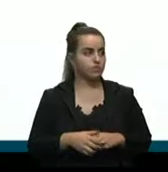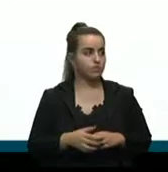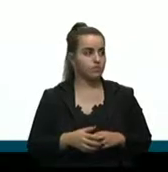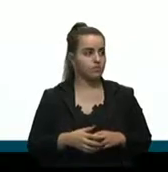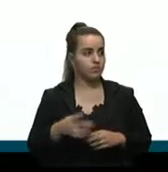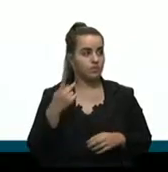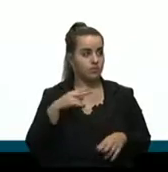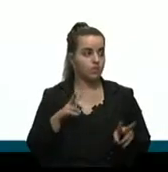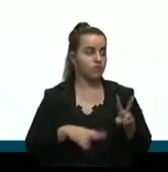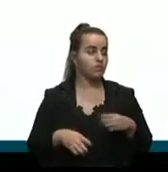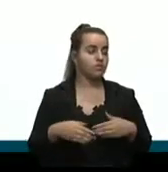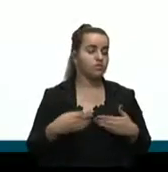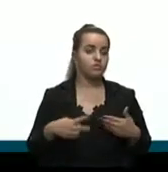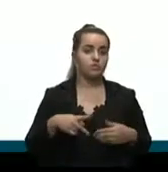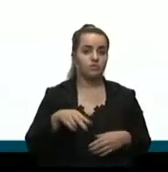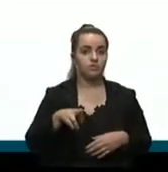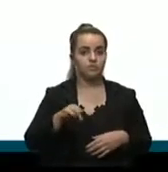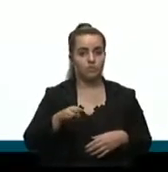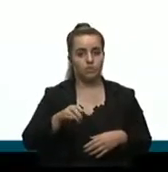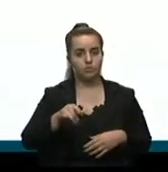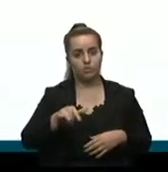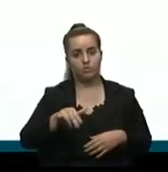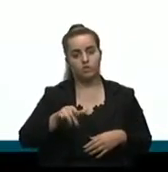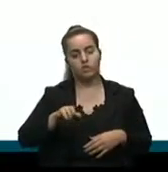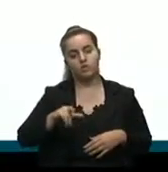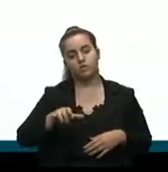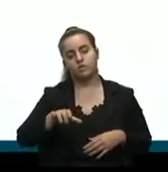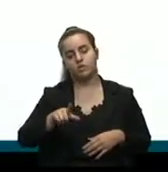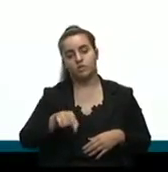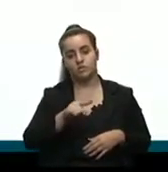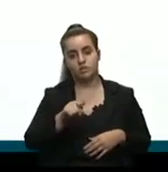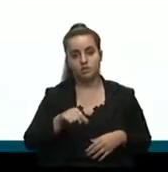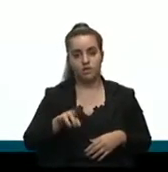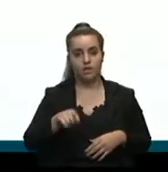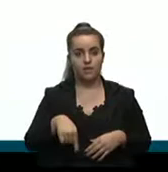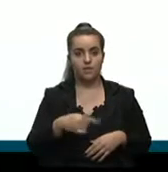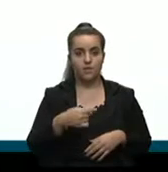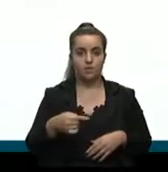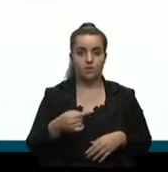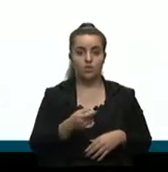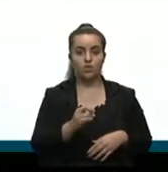Para determinar a probabilidade de z ser menor ou igual que menos